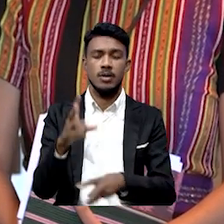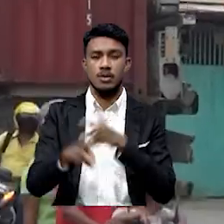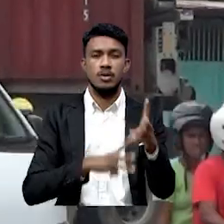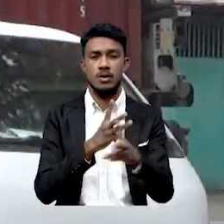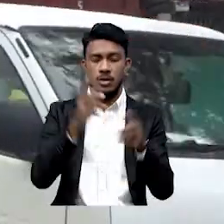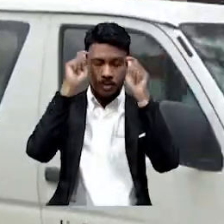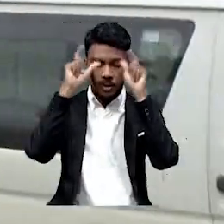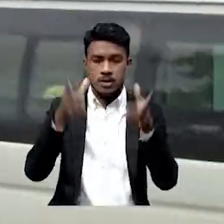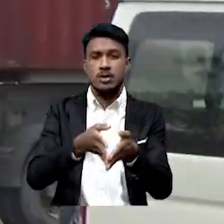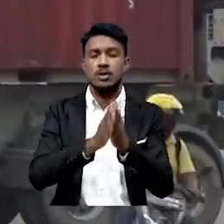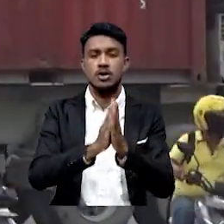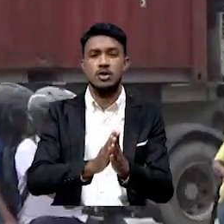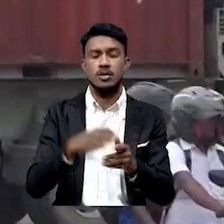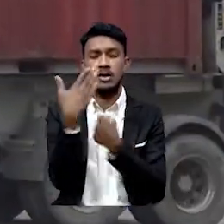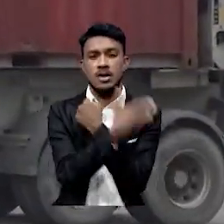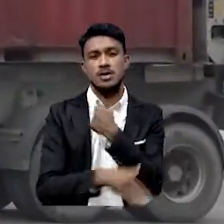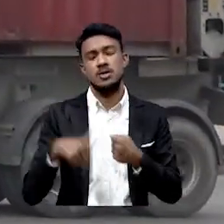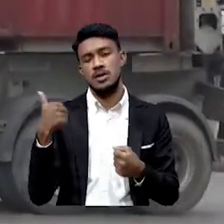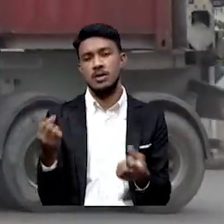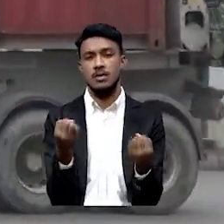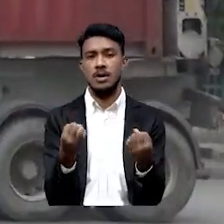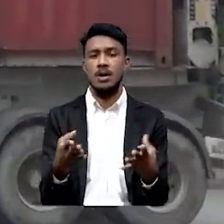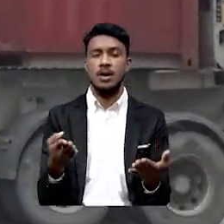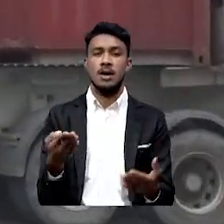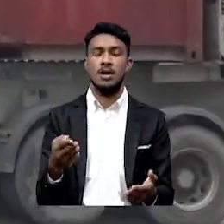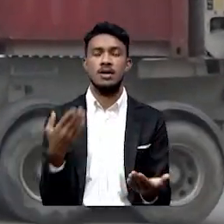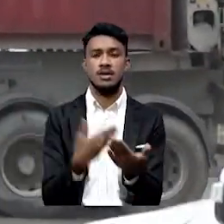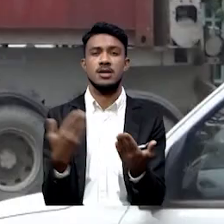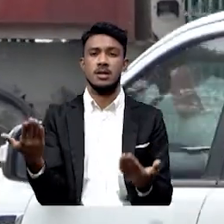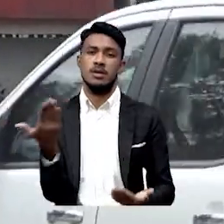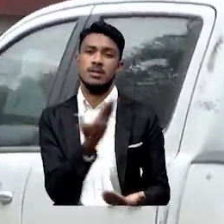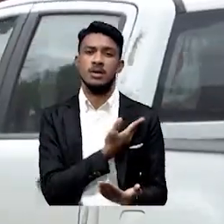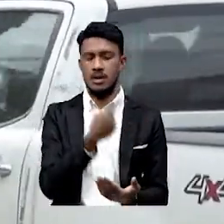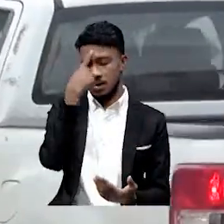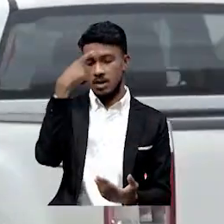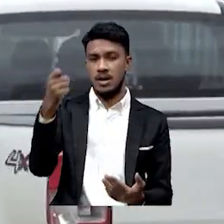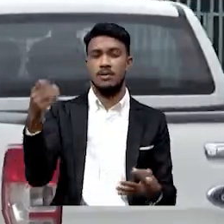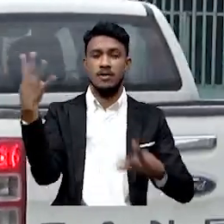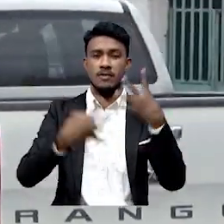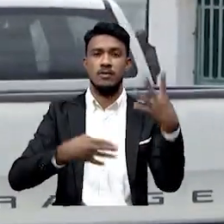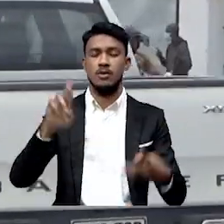ba produto importação. Sasan fulin sae tamba impacto si fun Ucrania no Rusia ho